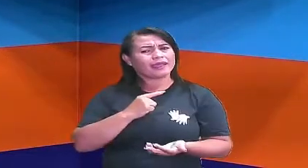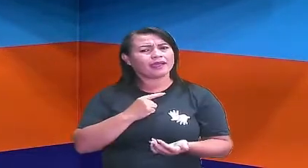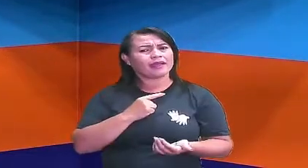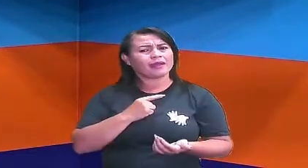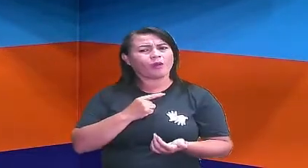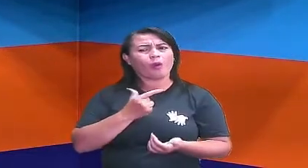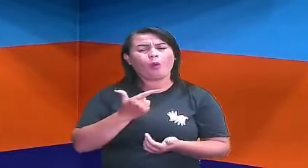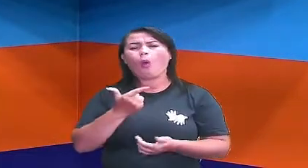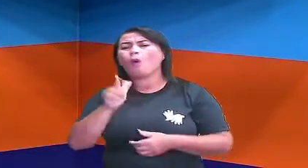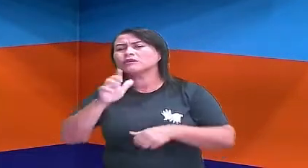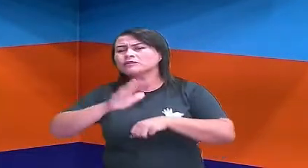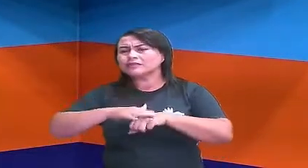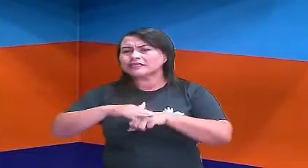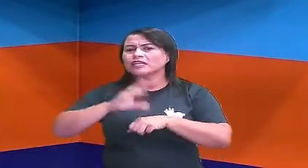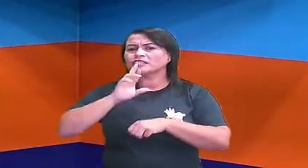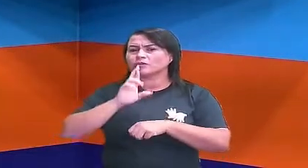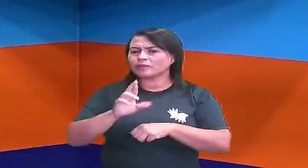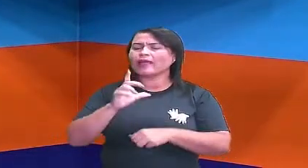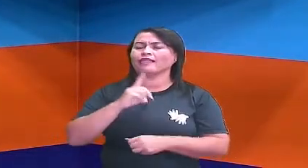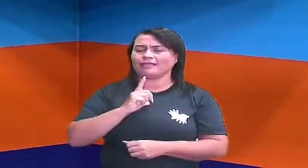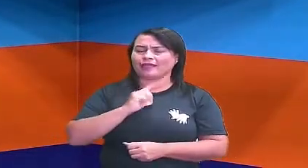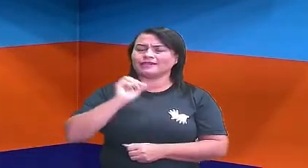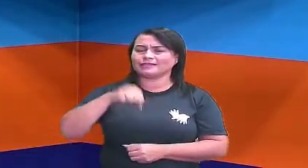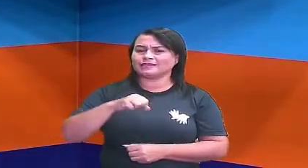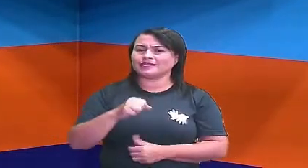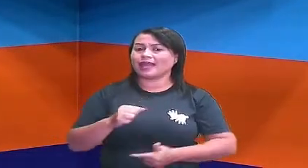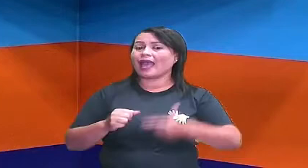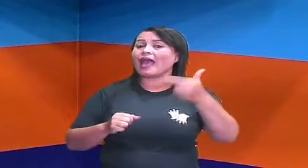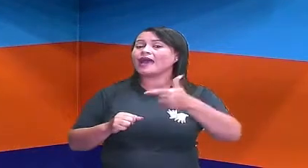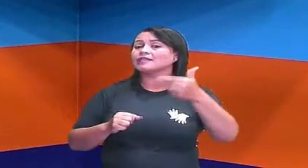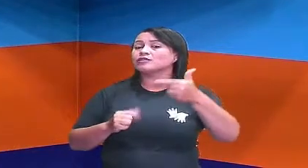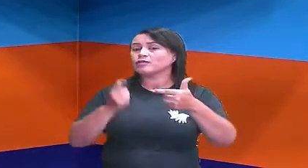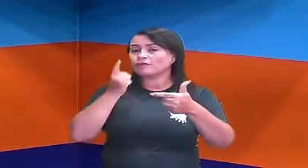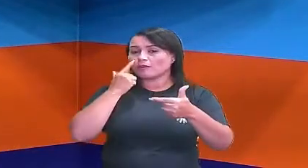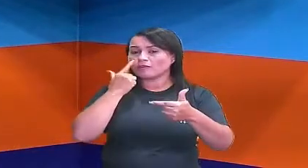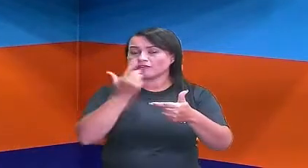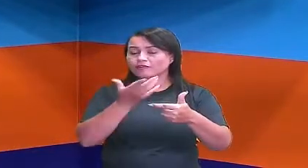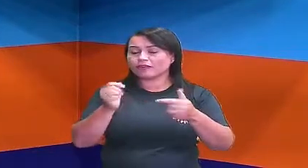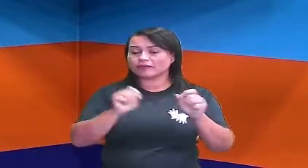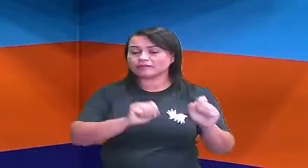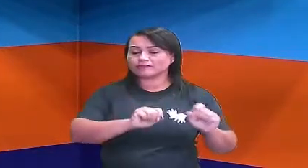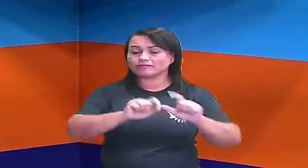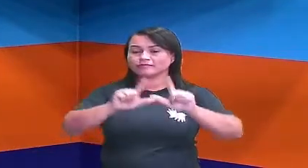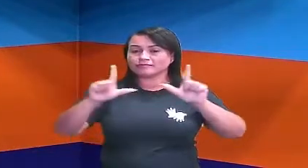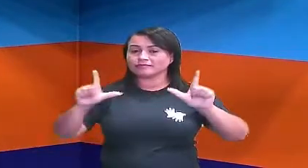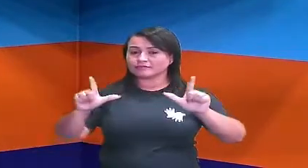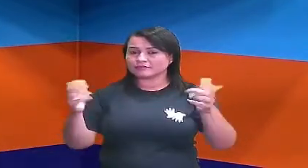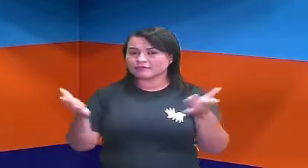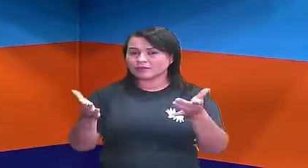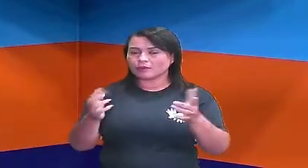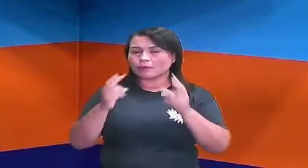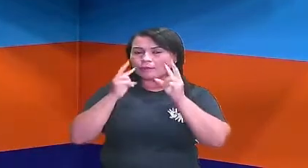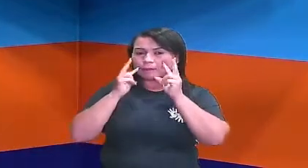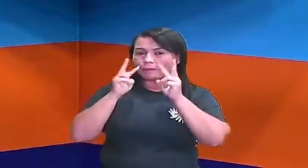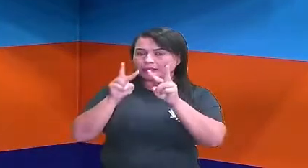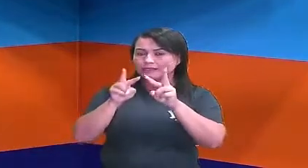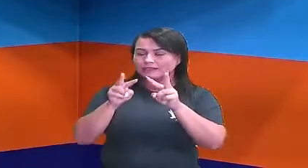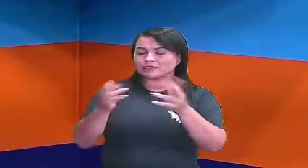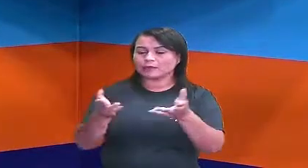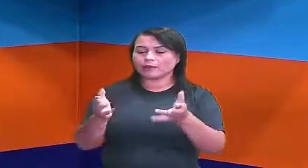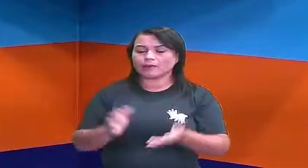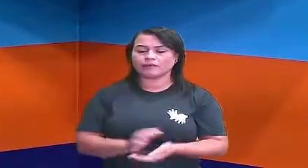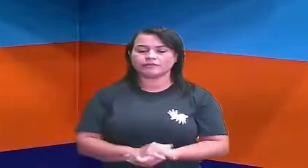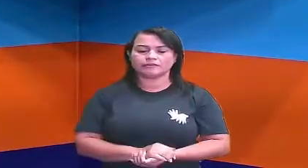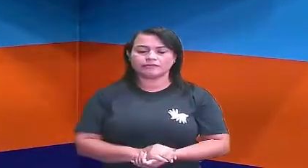Tem sim. Vamos ver essa segunda possibilidade de resolução? Presta bem atenção no que a gente vai ver